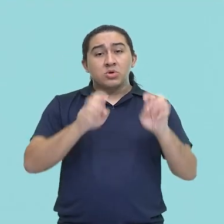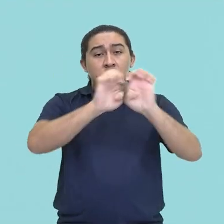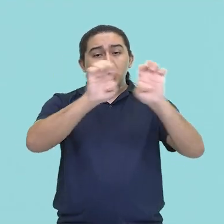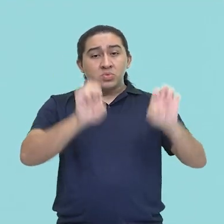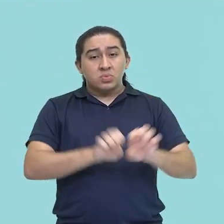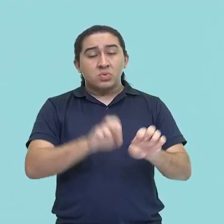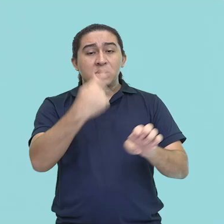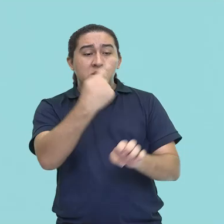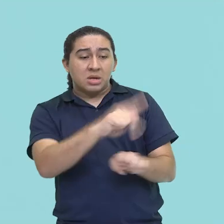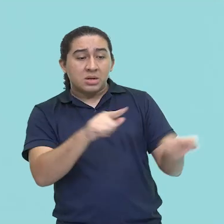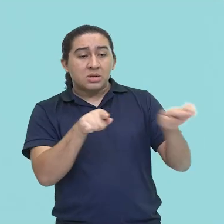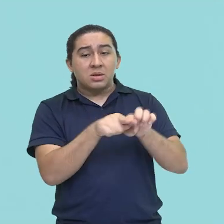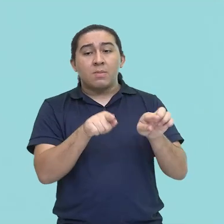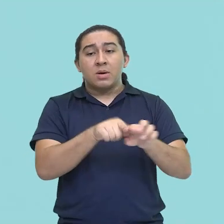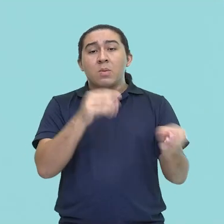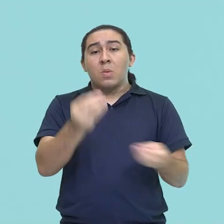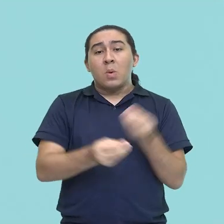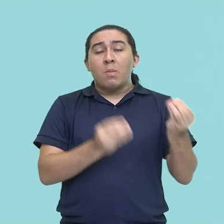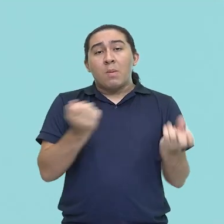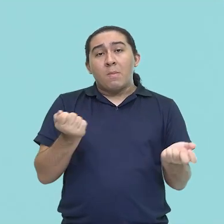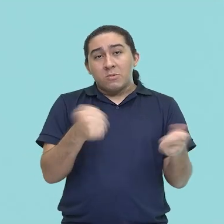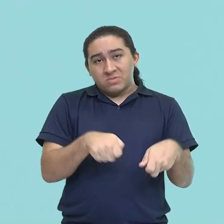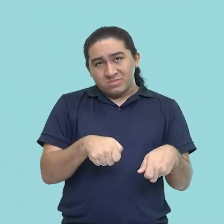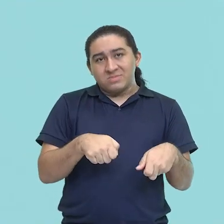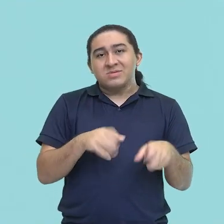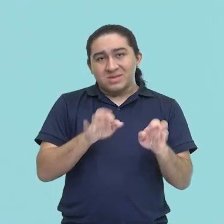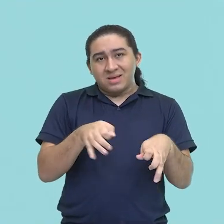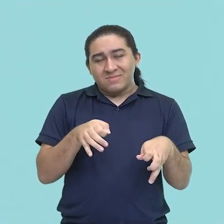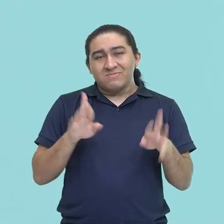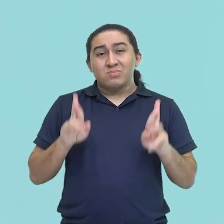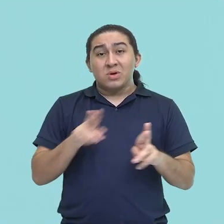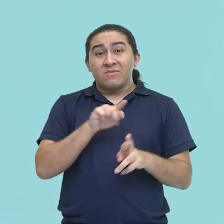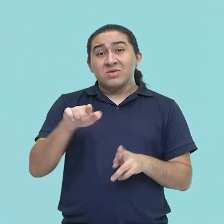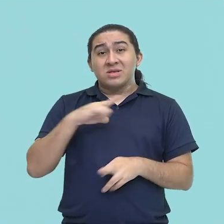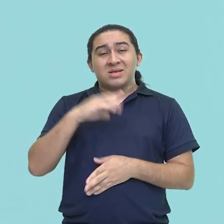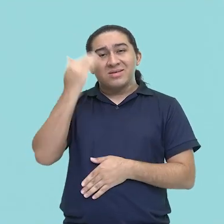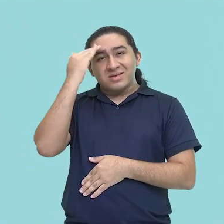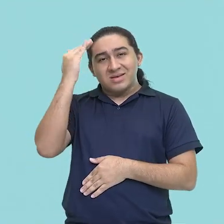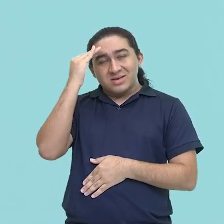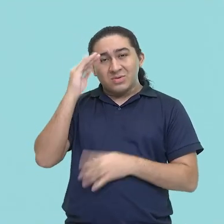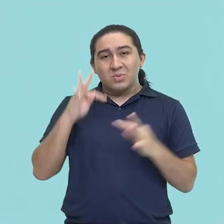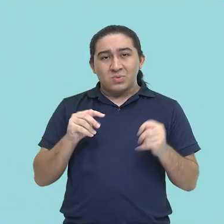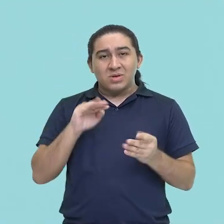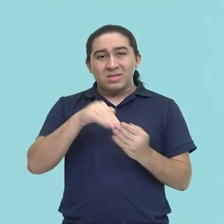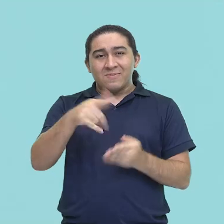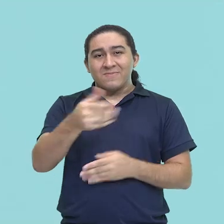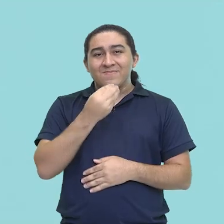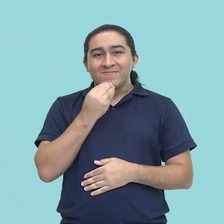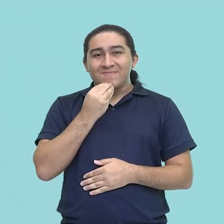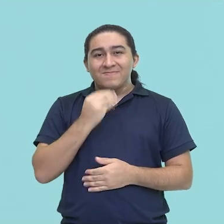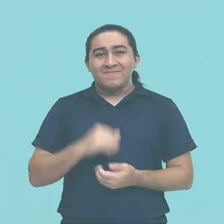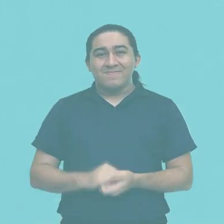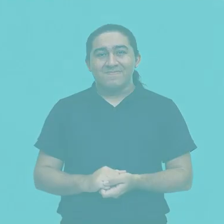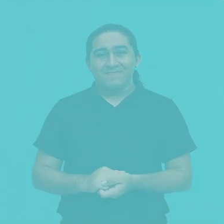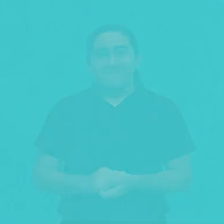estrutura, como ela funciona. Então, espero que vocês tenham compreendido e até a próxima.